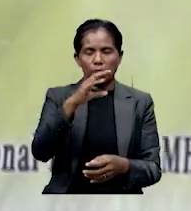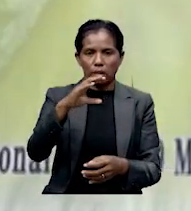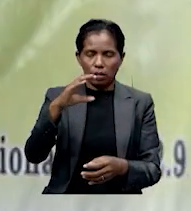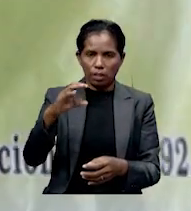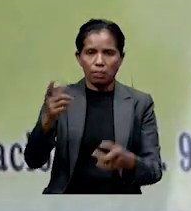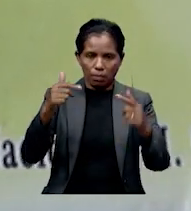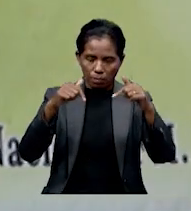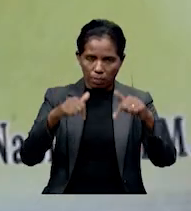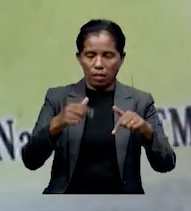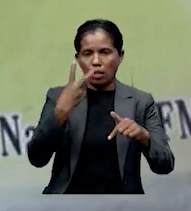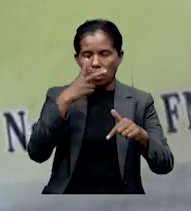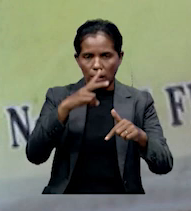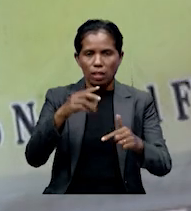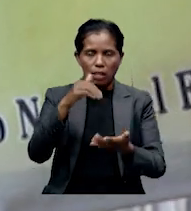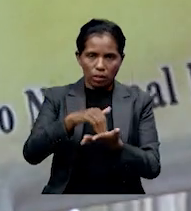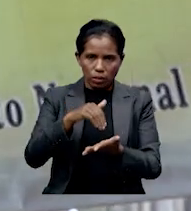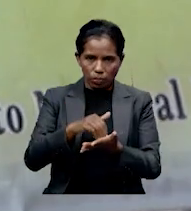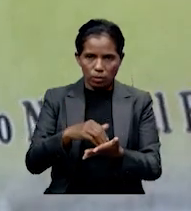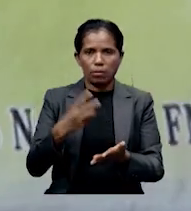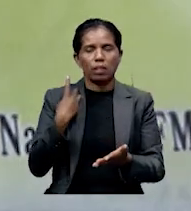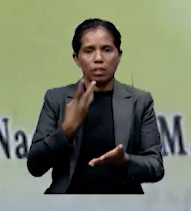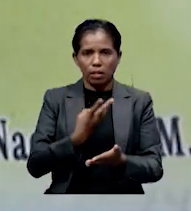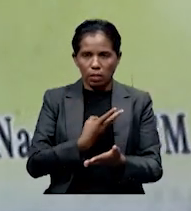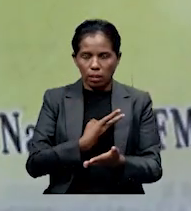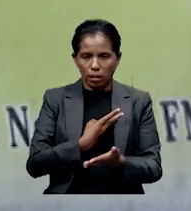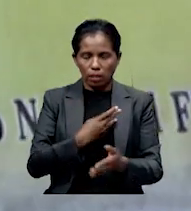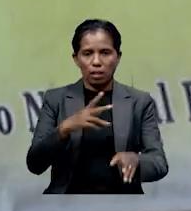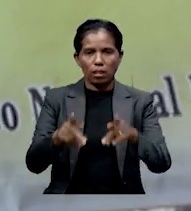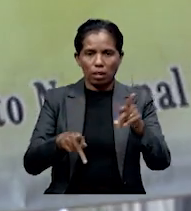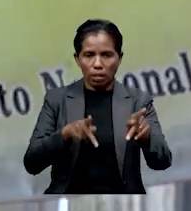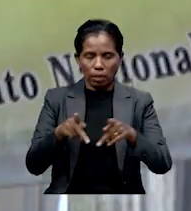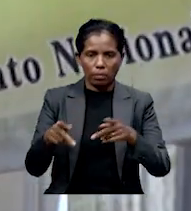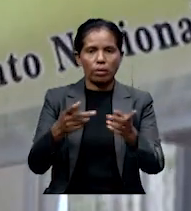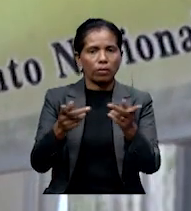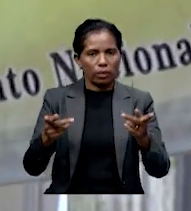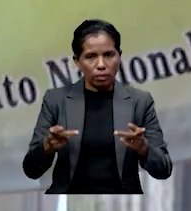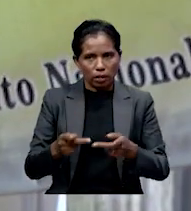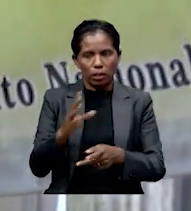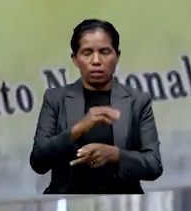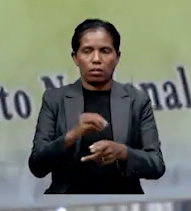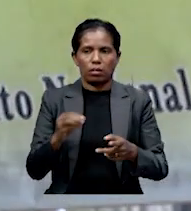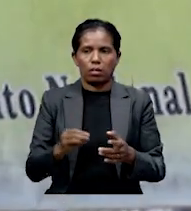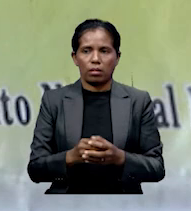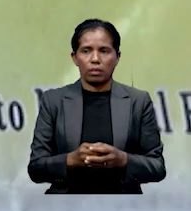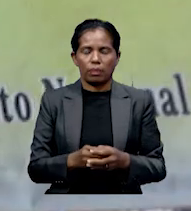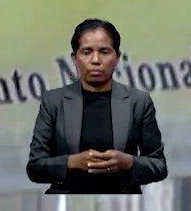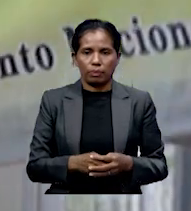Maia, né? Alô, estudo para a sociedade raça, foi também o setor